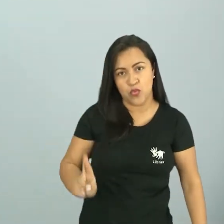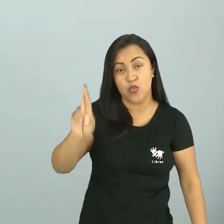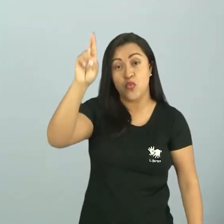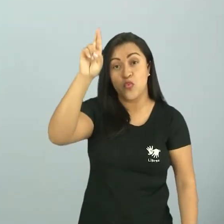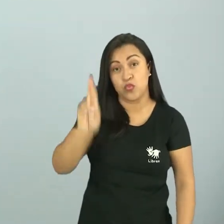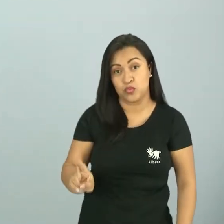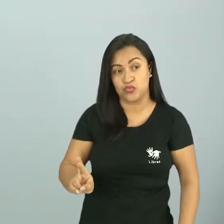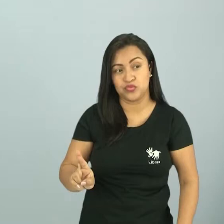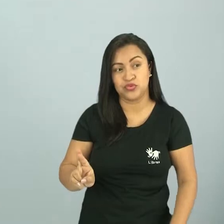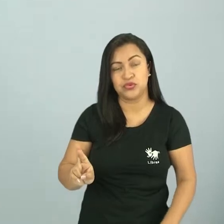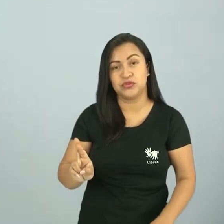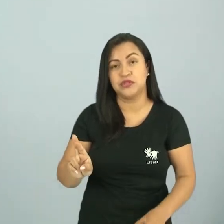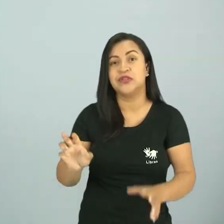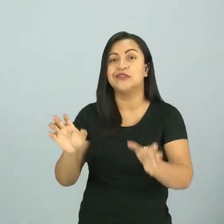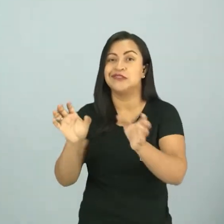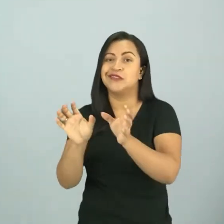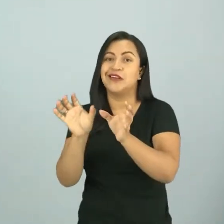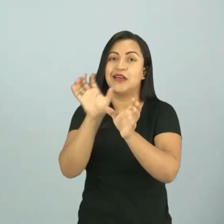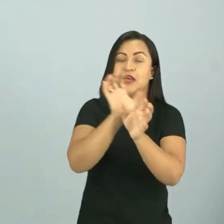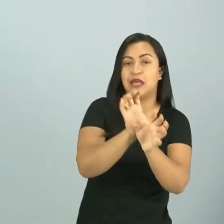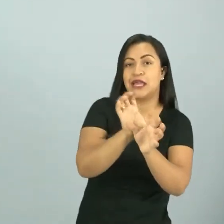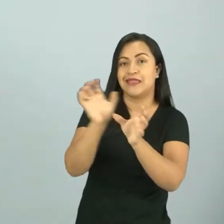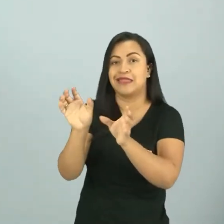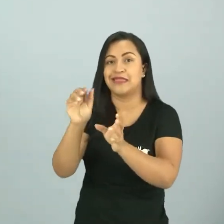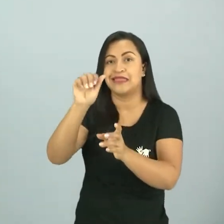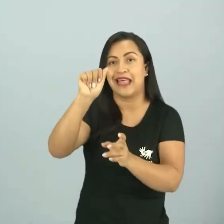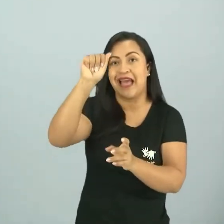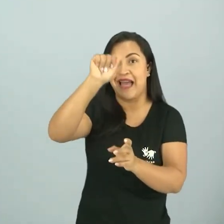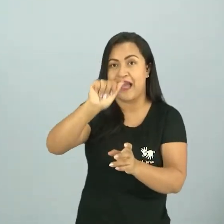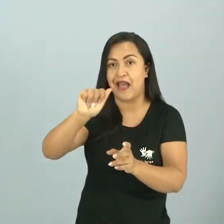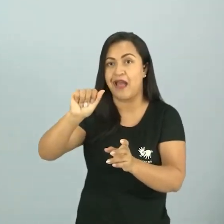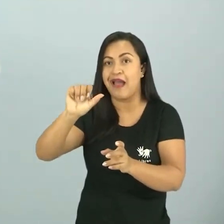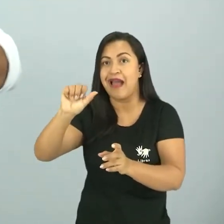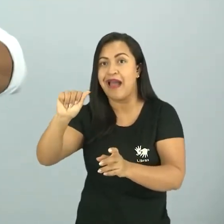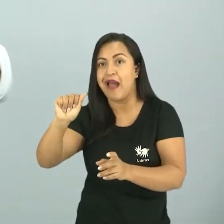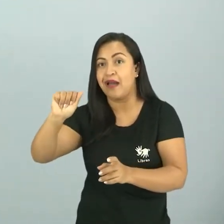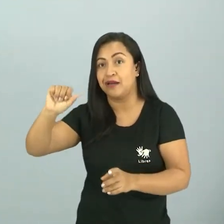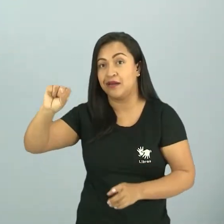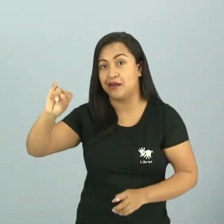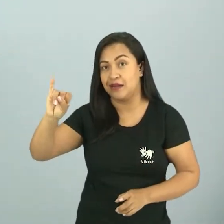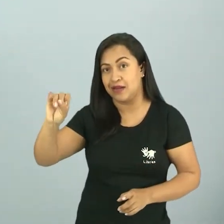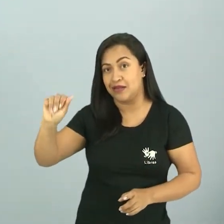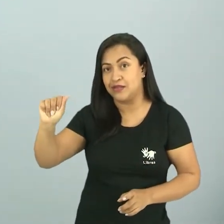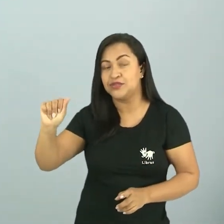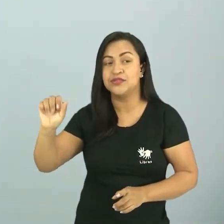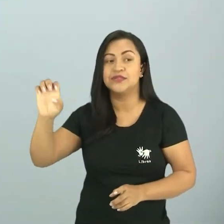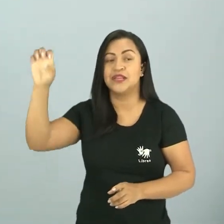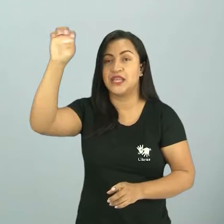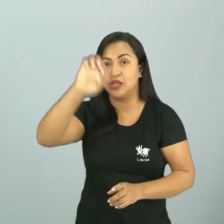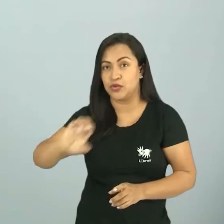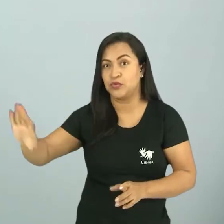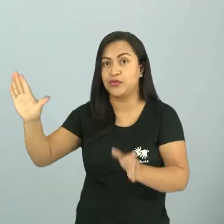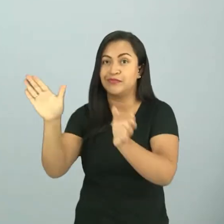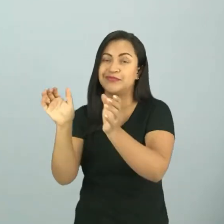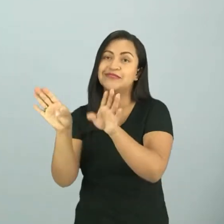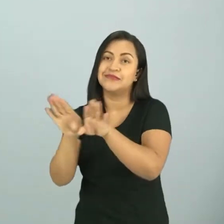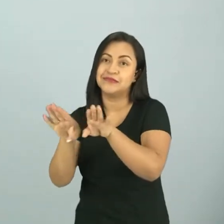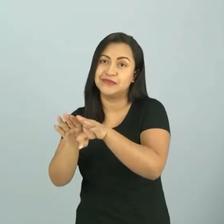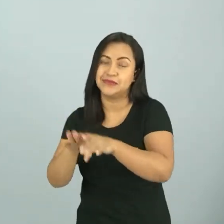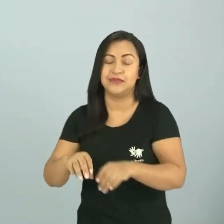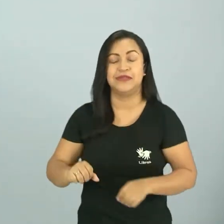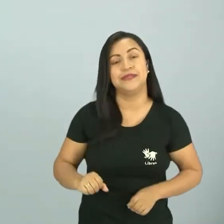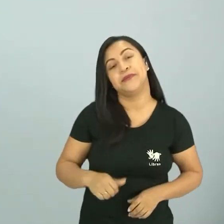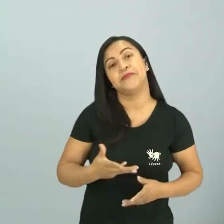tá? A gente vai voltar um pouquinho nesses temas de características em números,